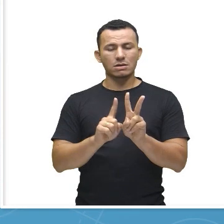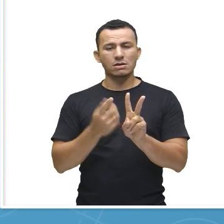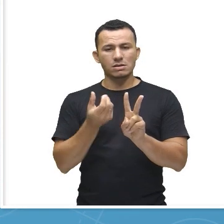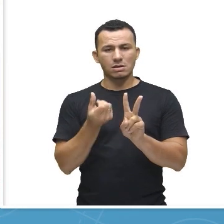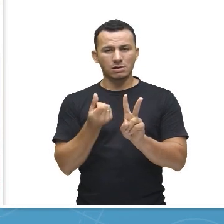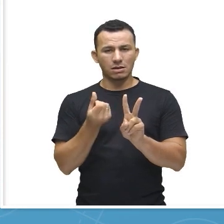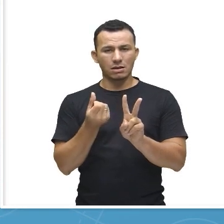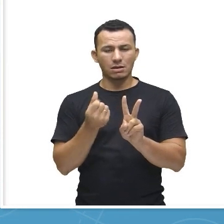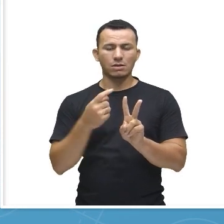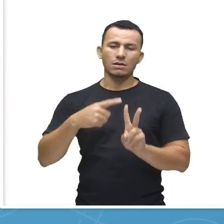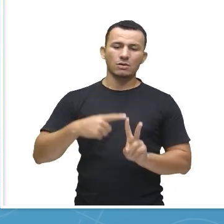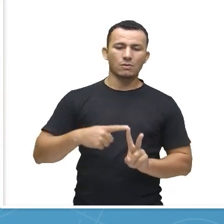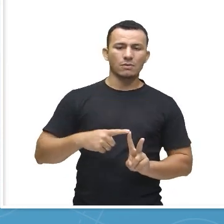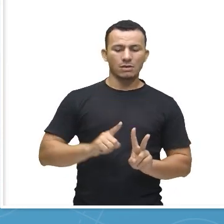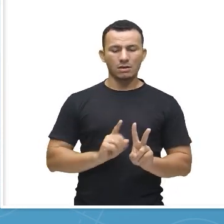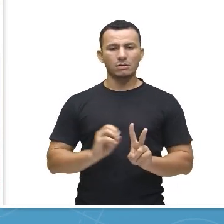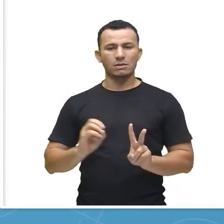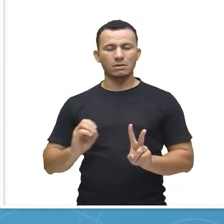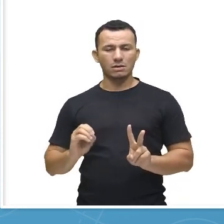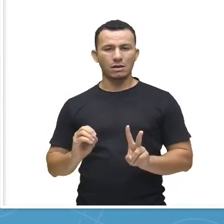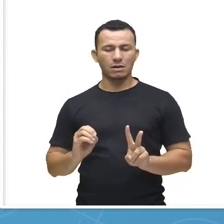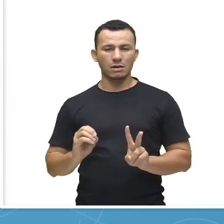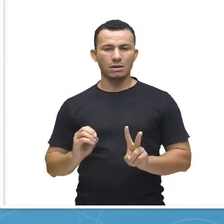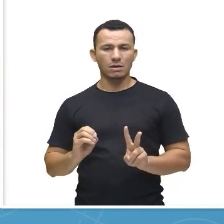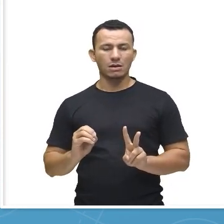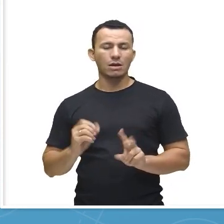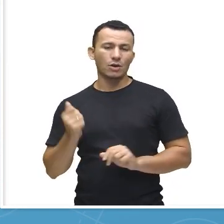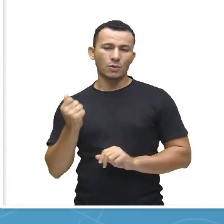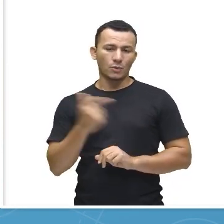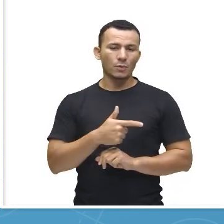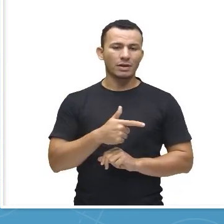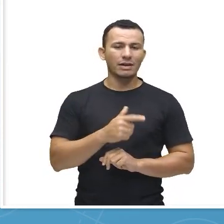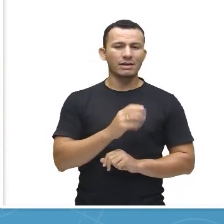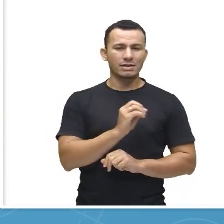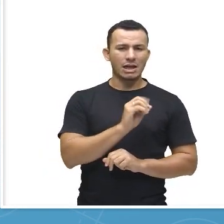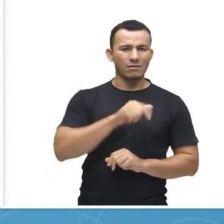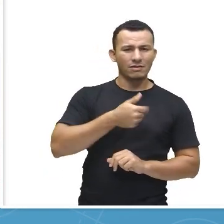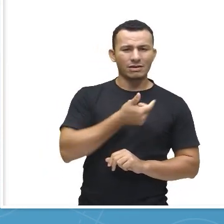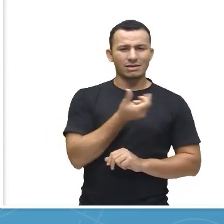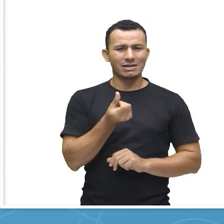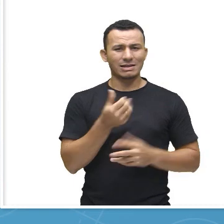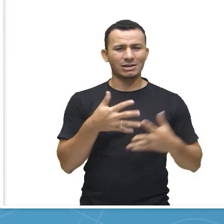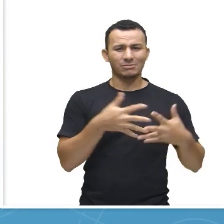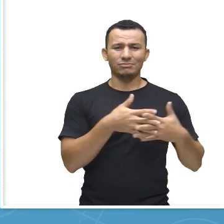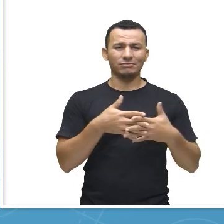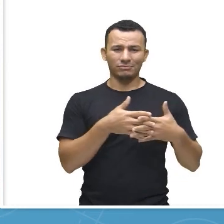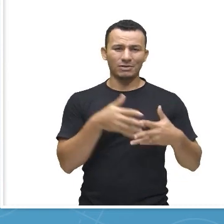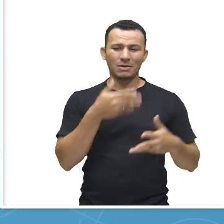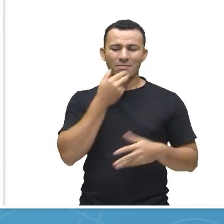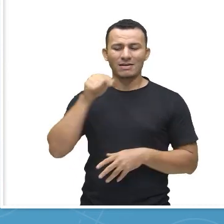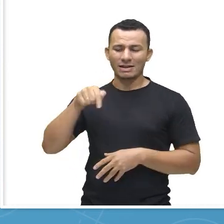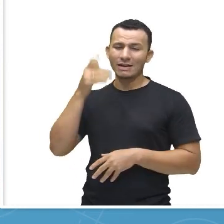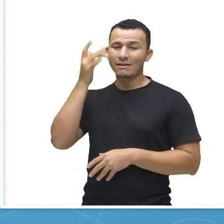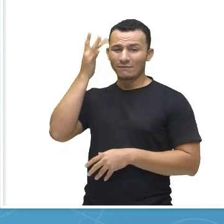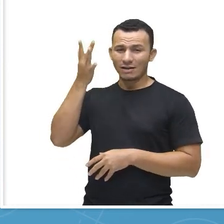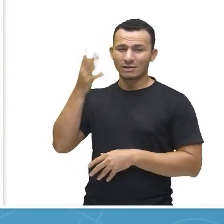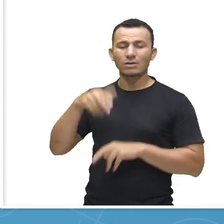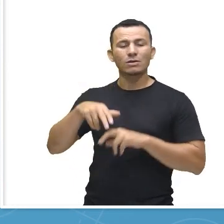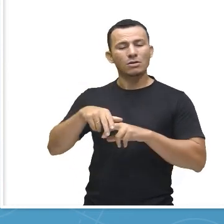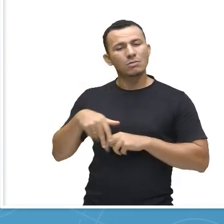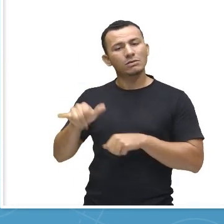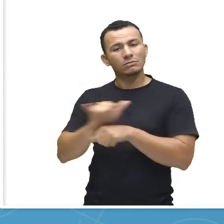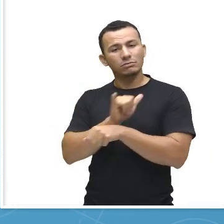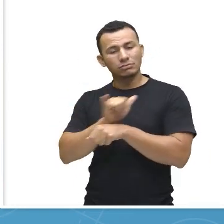ou a raiz quadrada de 100 do que você lembrar a raiz quadrada de 0,16. É ou não é? Então, para isso que a gente aplica